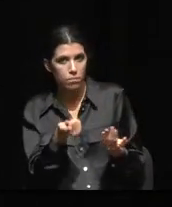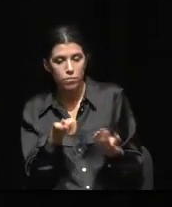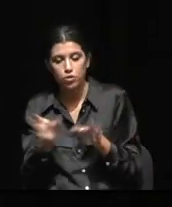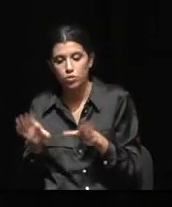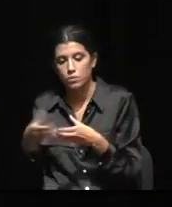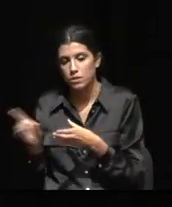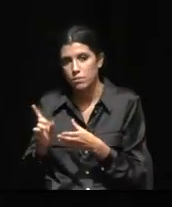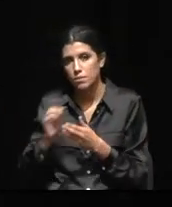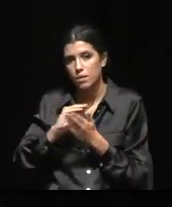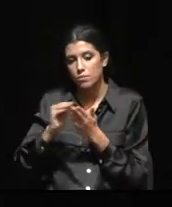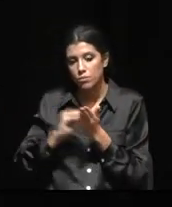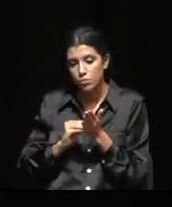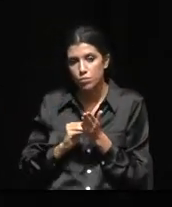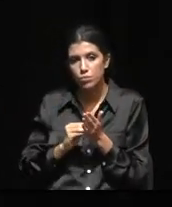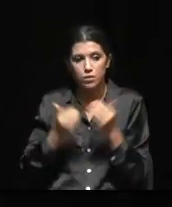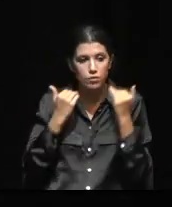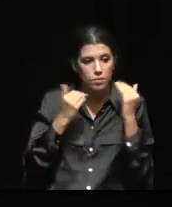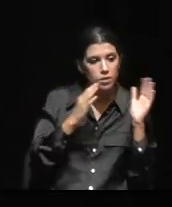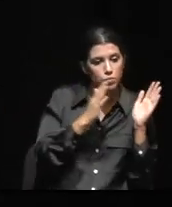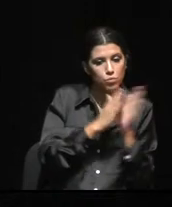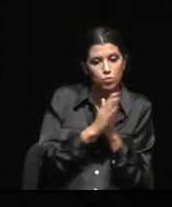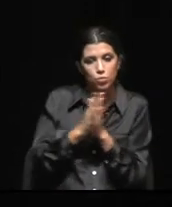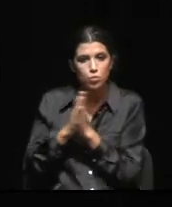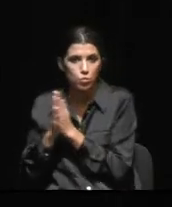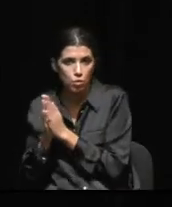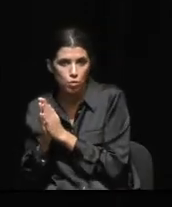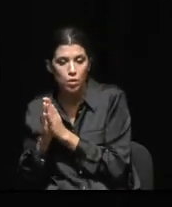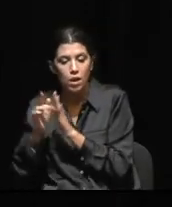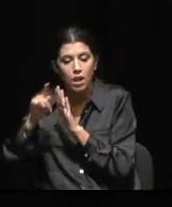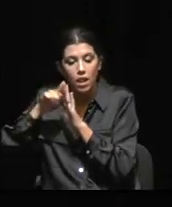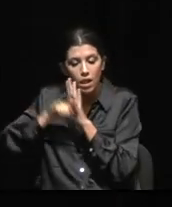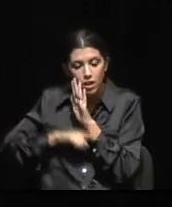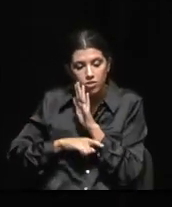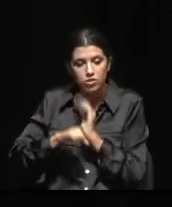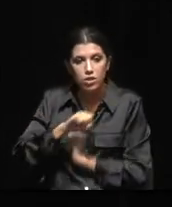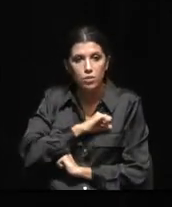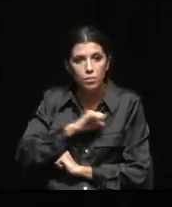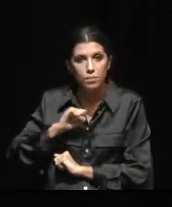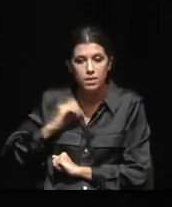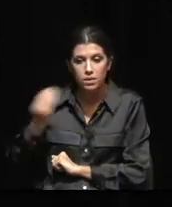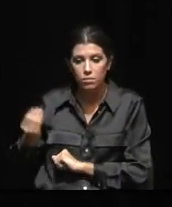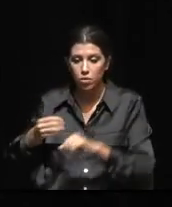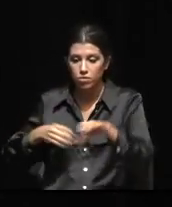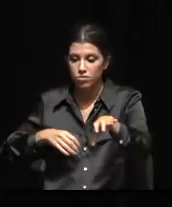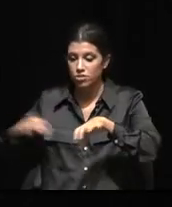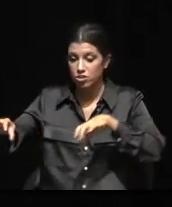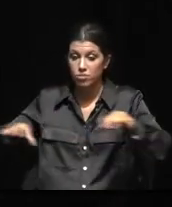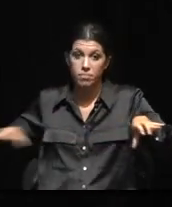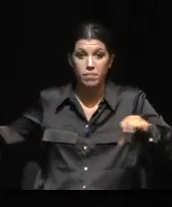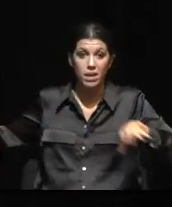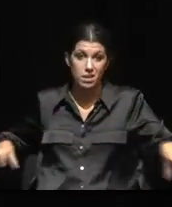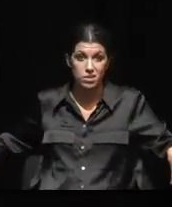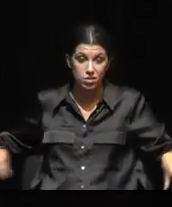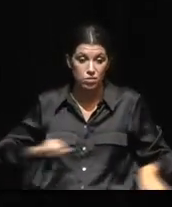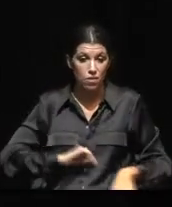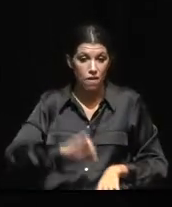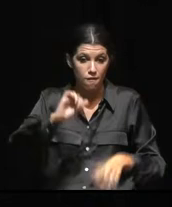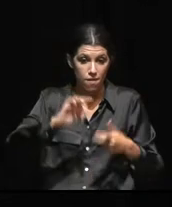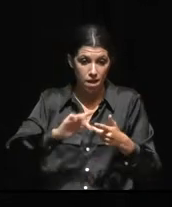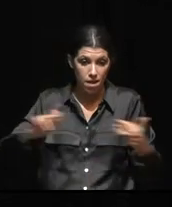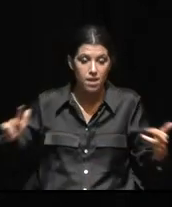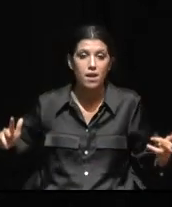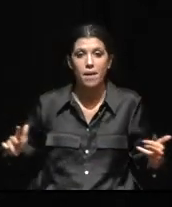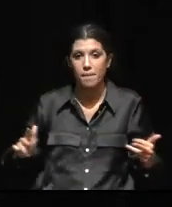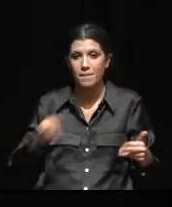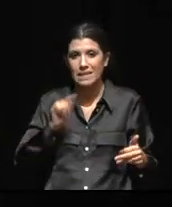e compilado aquilo que é uma lista do património disperso H da câmara e